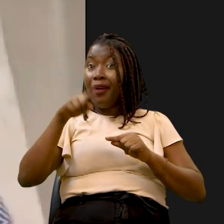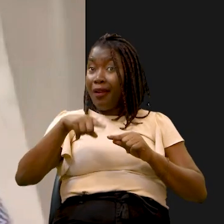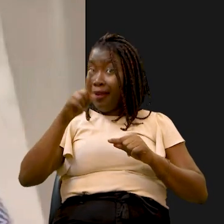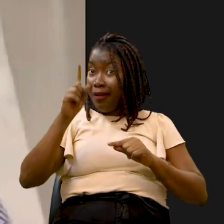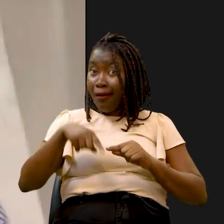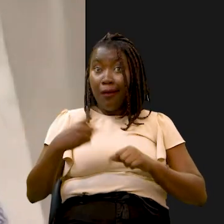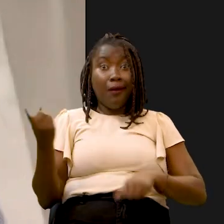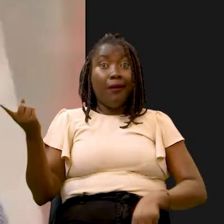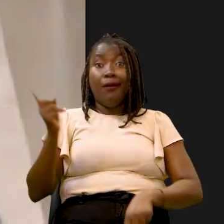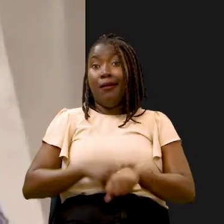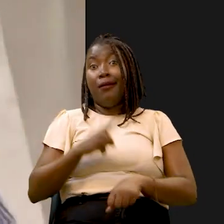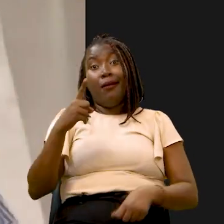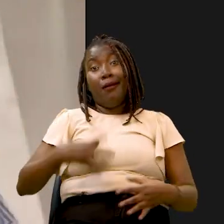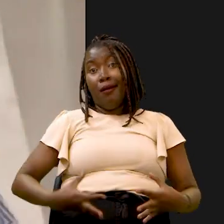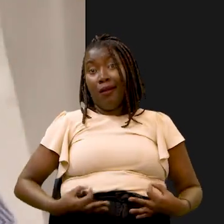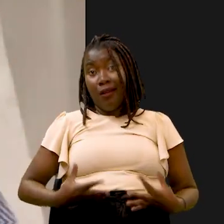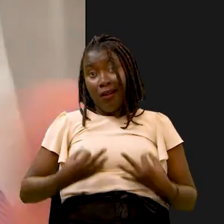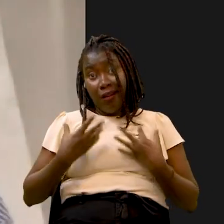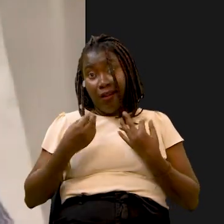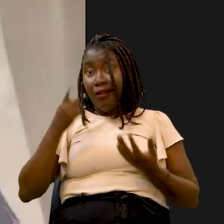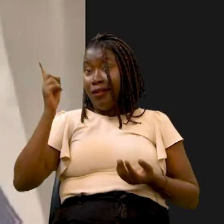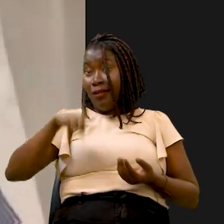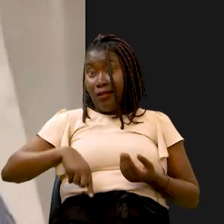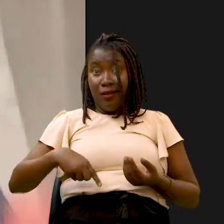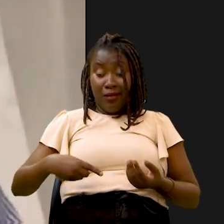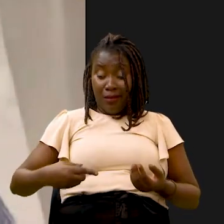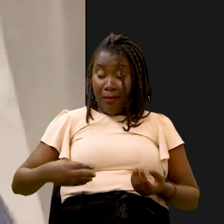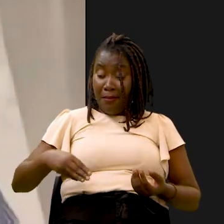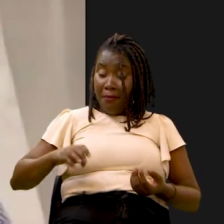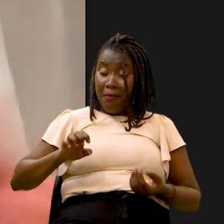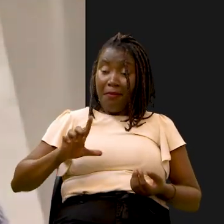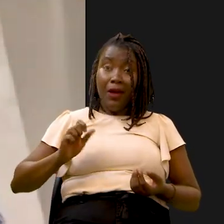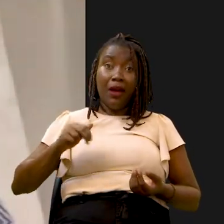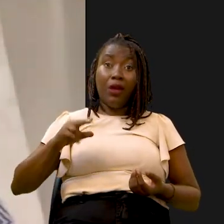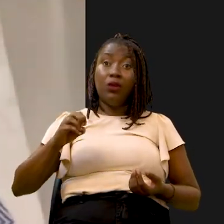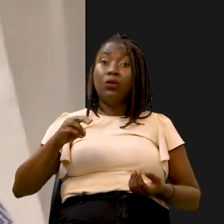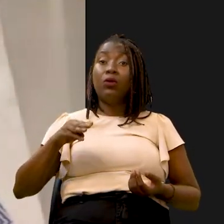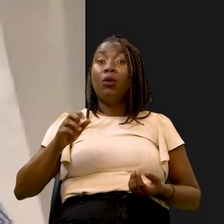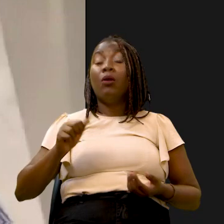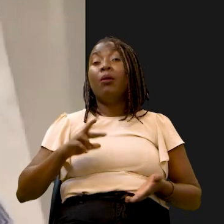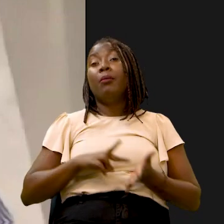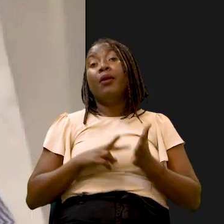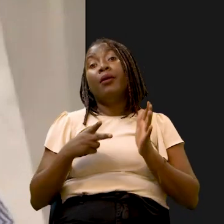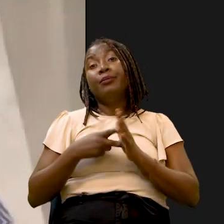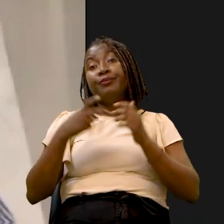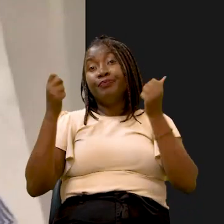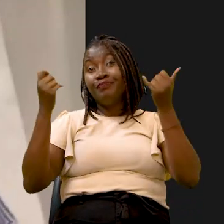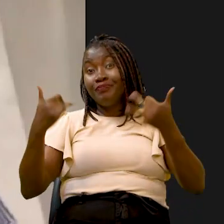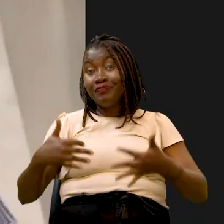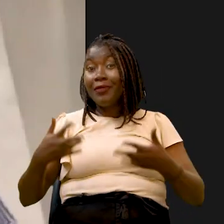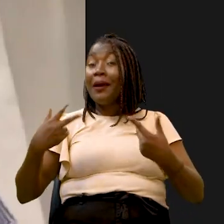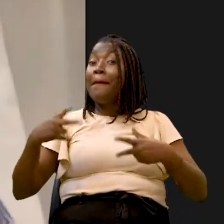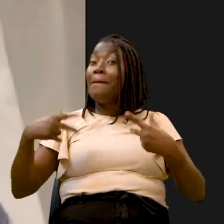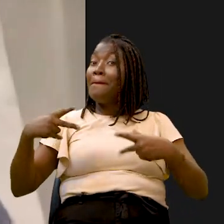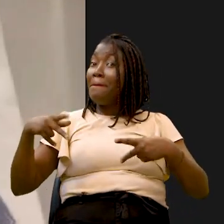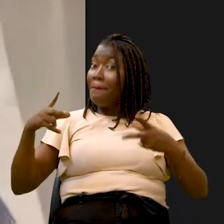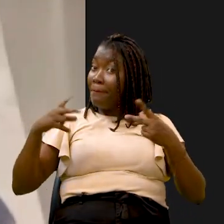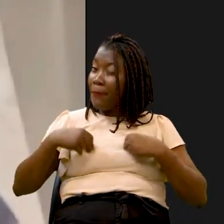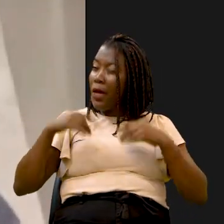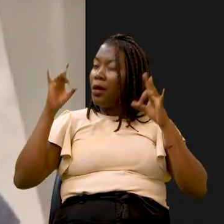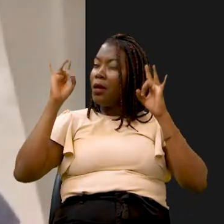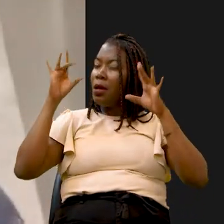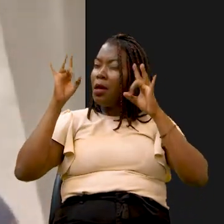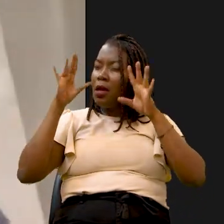ou debaixo da unha, que será automaticamente câncer e será um melanoma. O que nós estamos dizendo aqui é